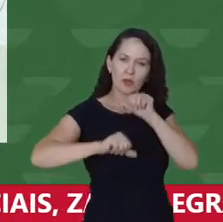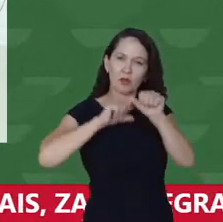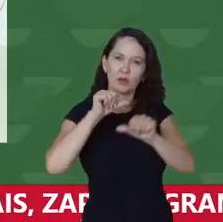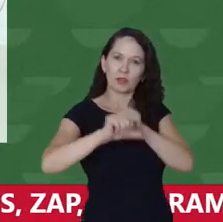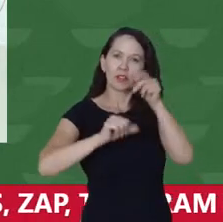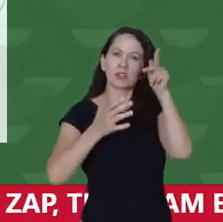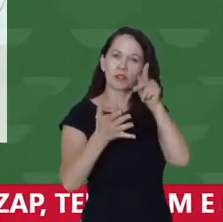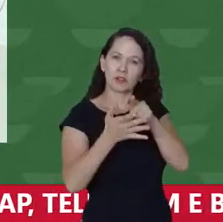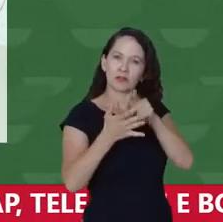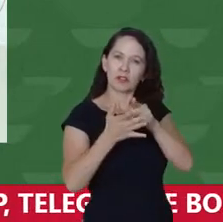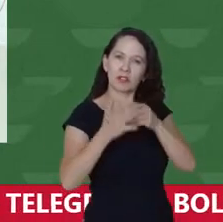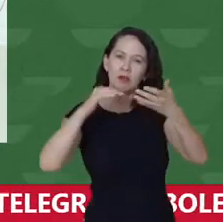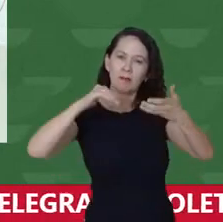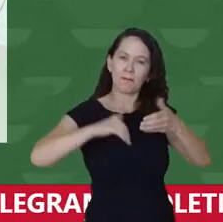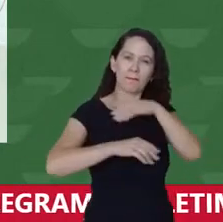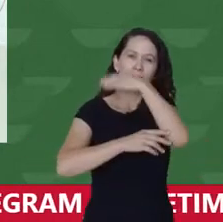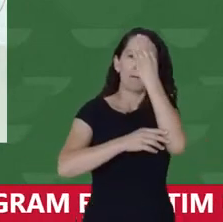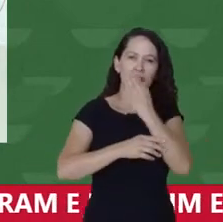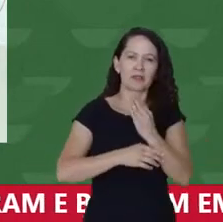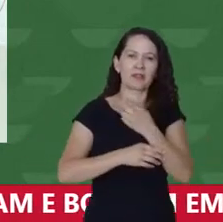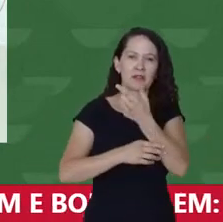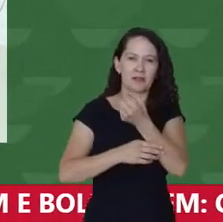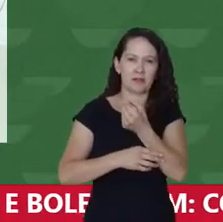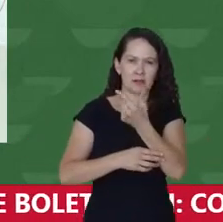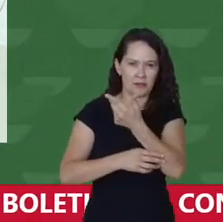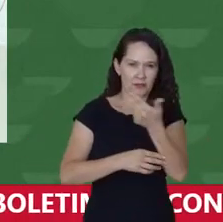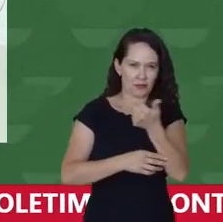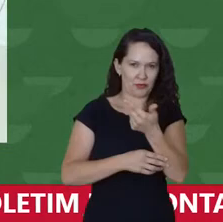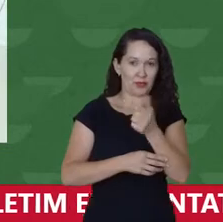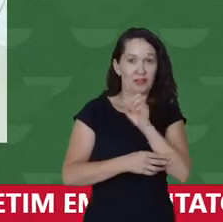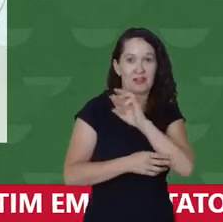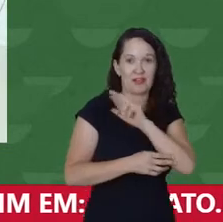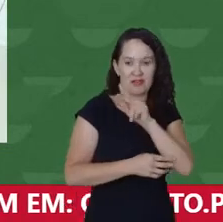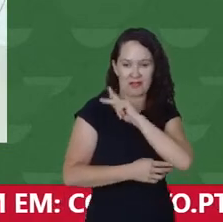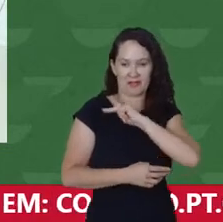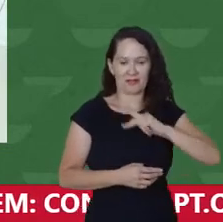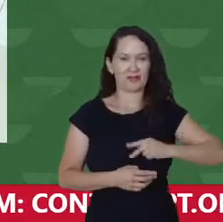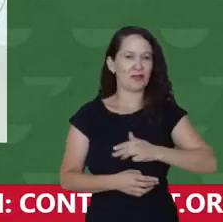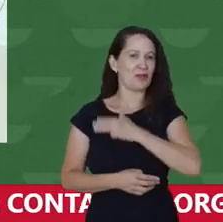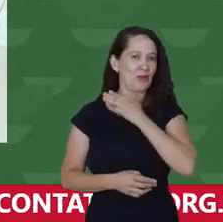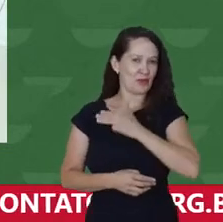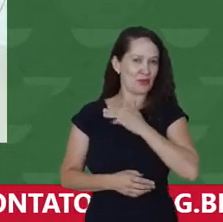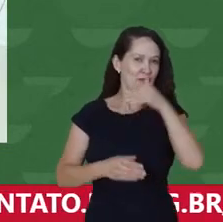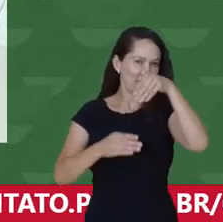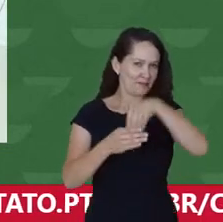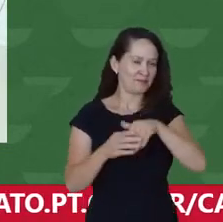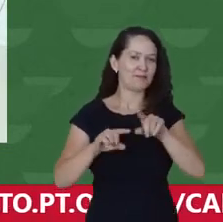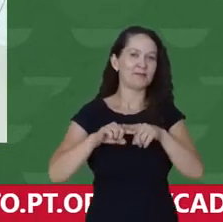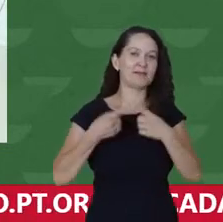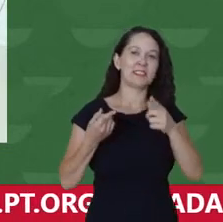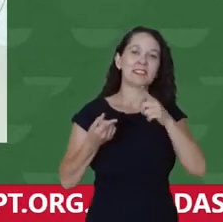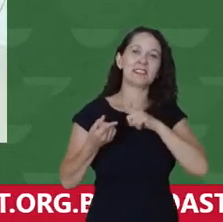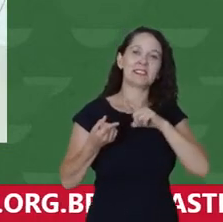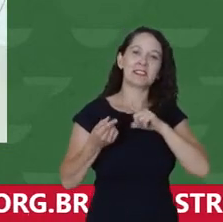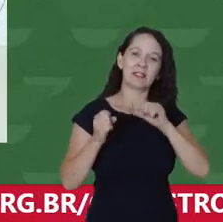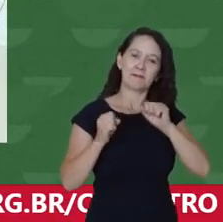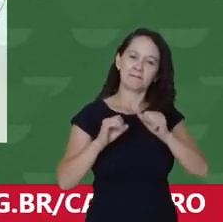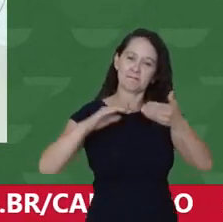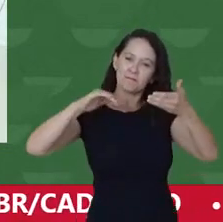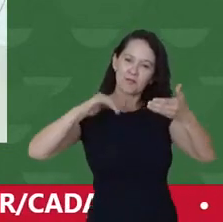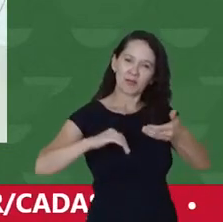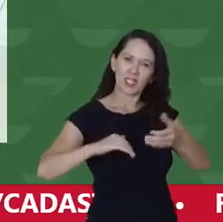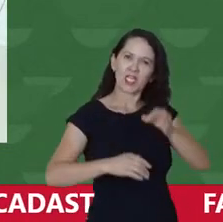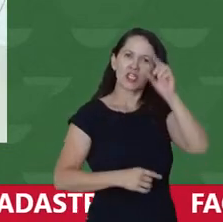radical no parlamento brasileiro em 2022. Não só a presidência com Lula, eleito, mas temos um parlamento que